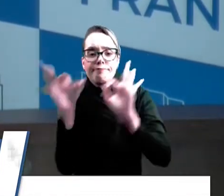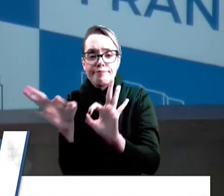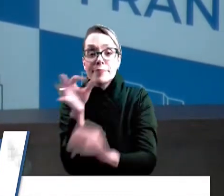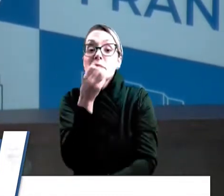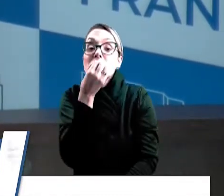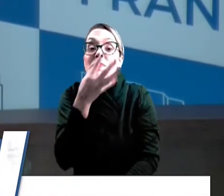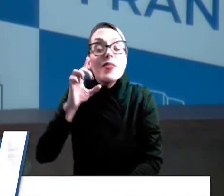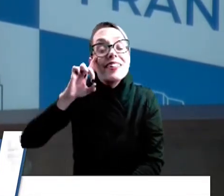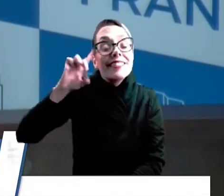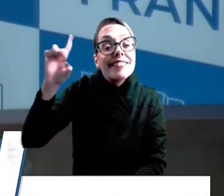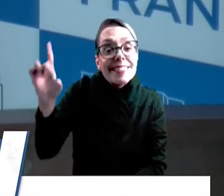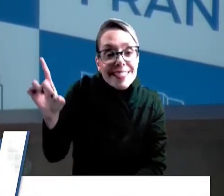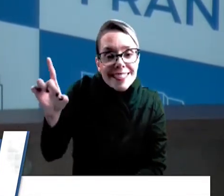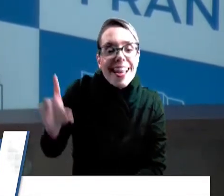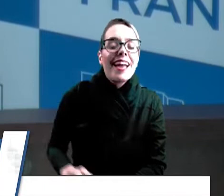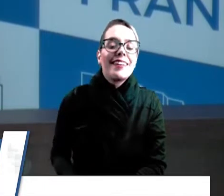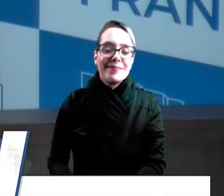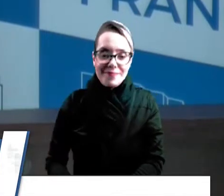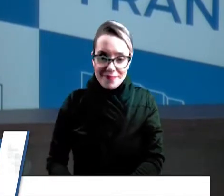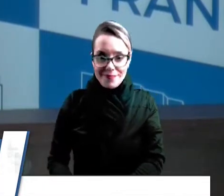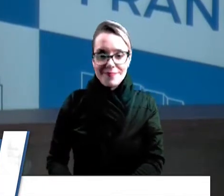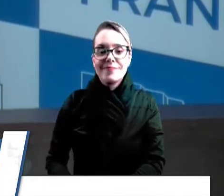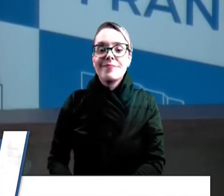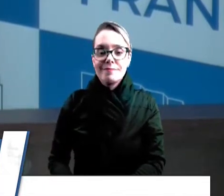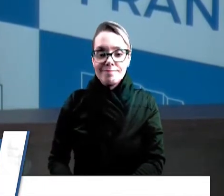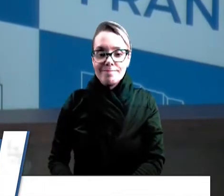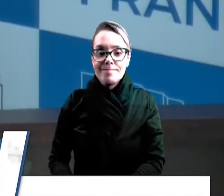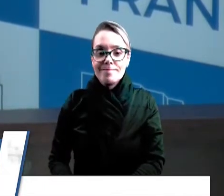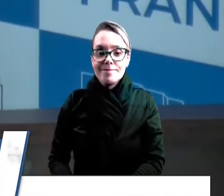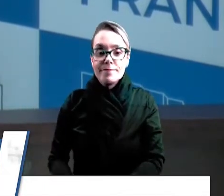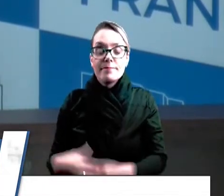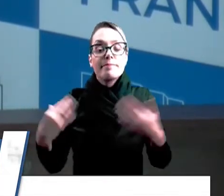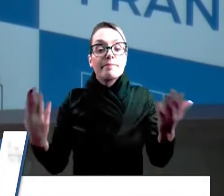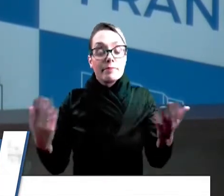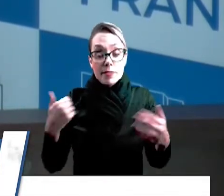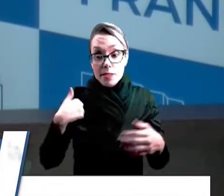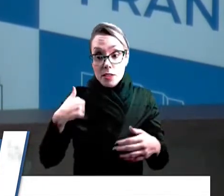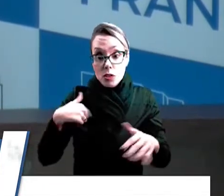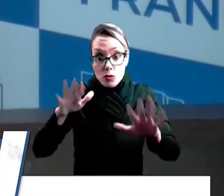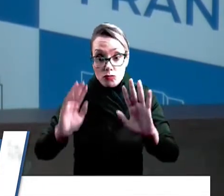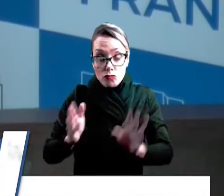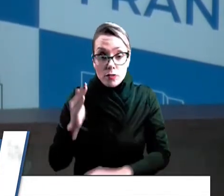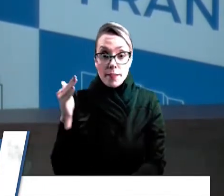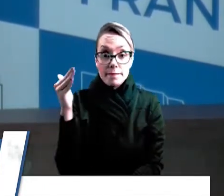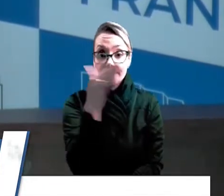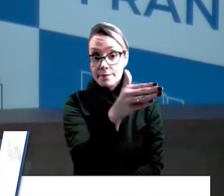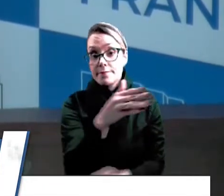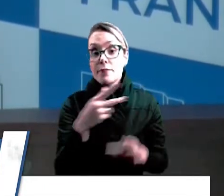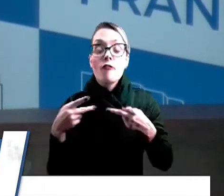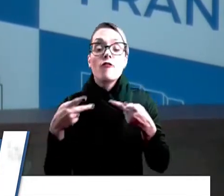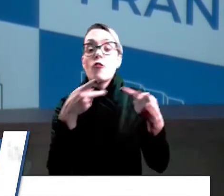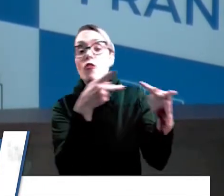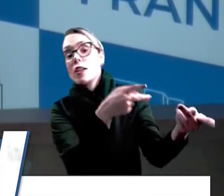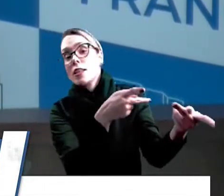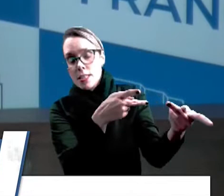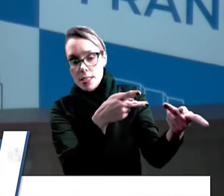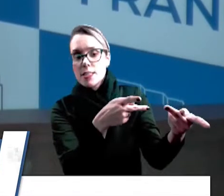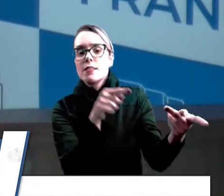essa semana eu estive visitando a Indef, né, na onde fui muito bem recebido lá pela